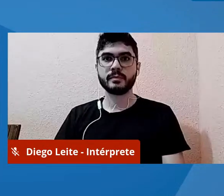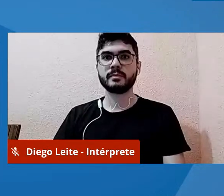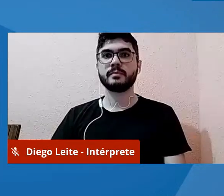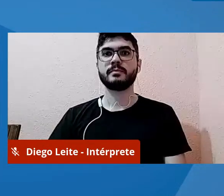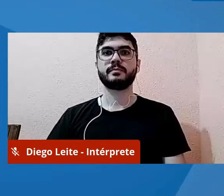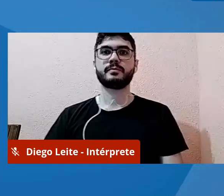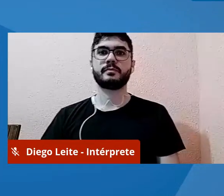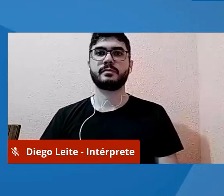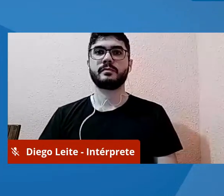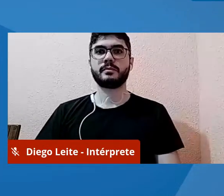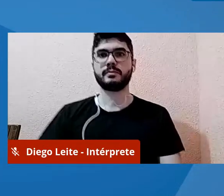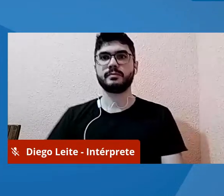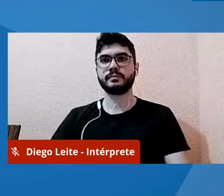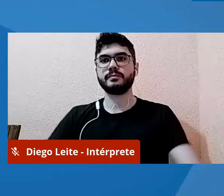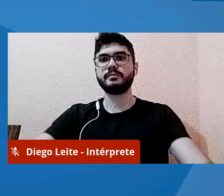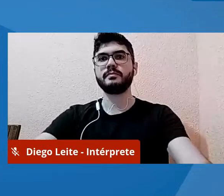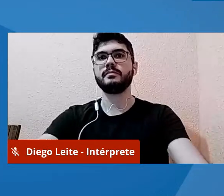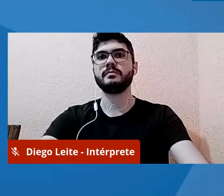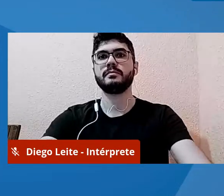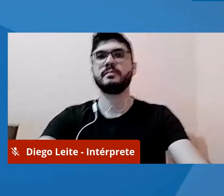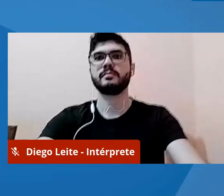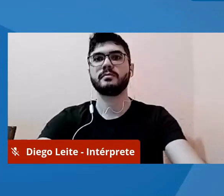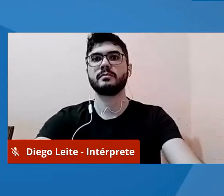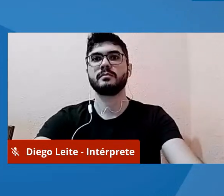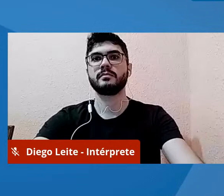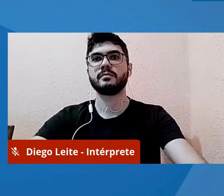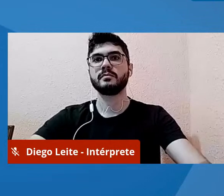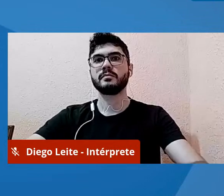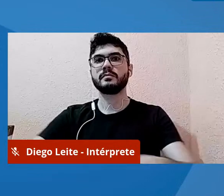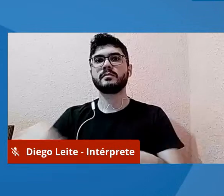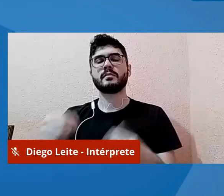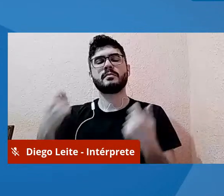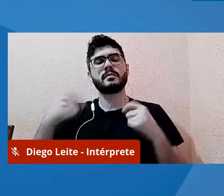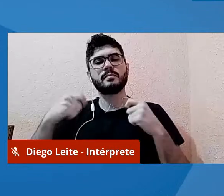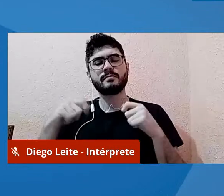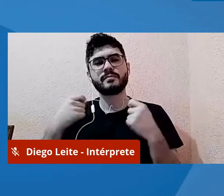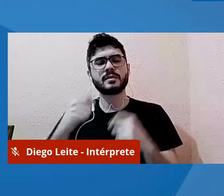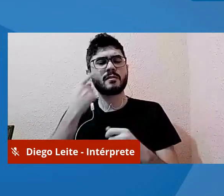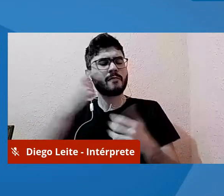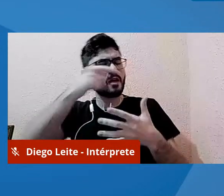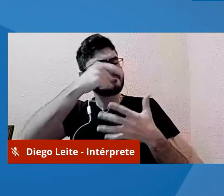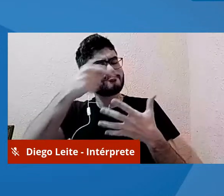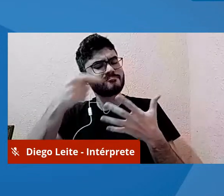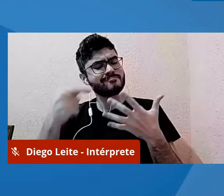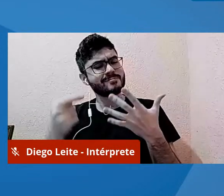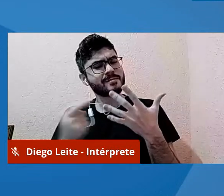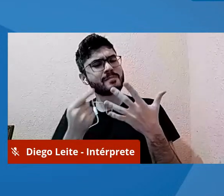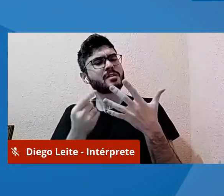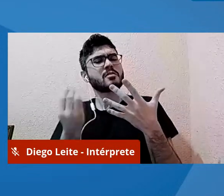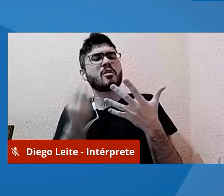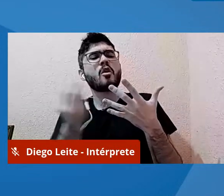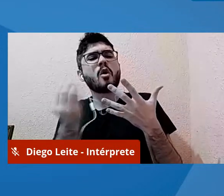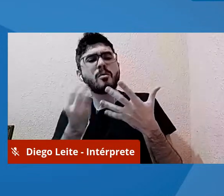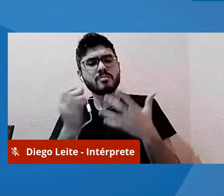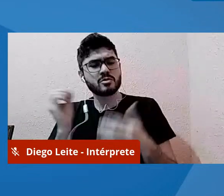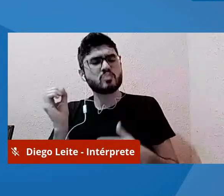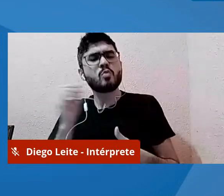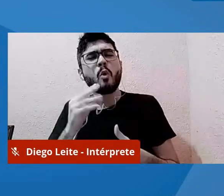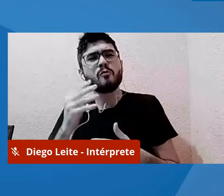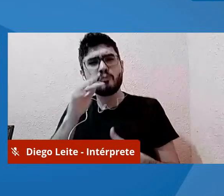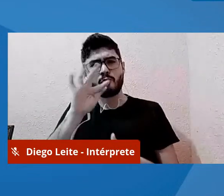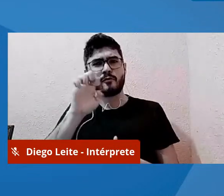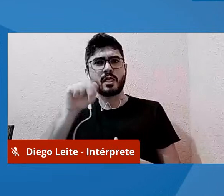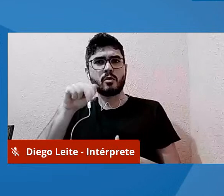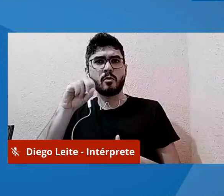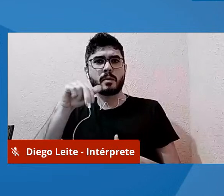temos que analisar, né, esse fenômeno novo, as suas particularidades, que são muito diferentes em cada